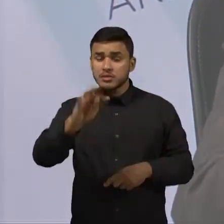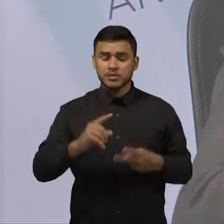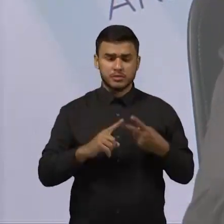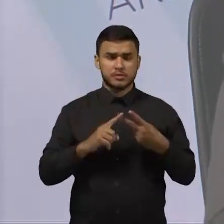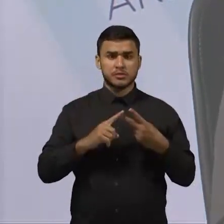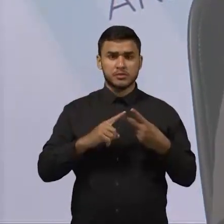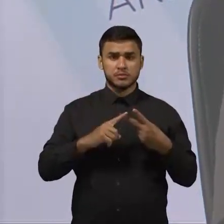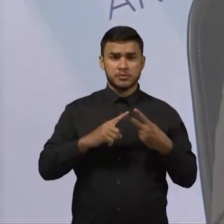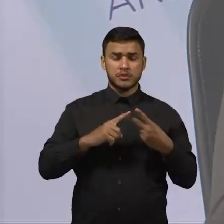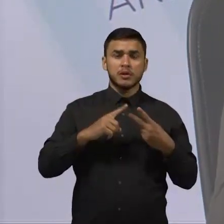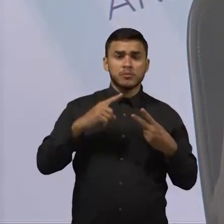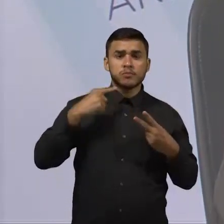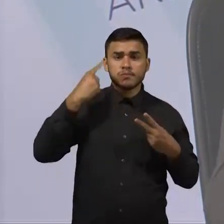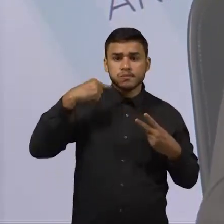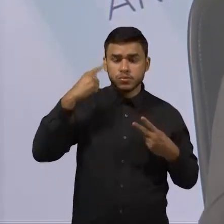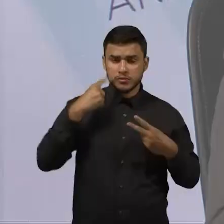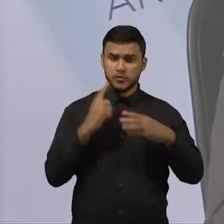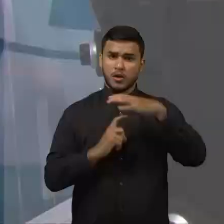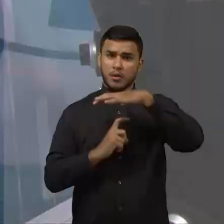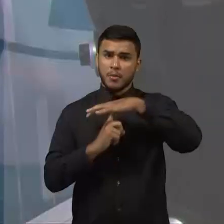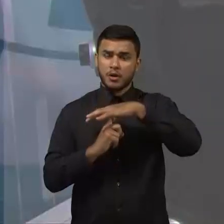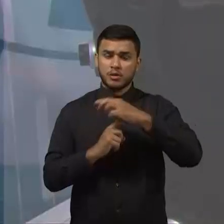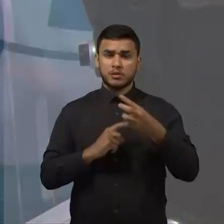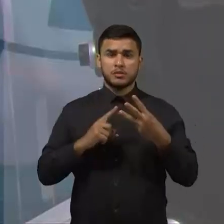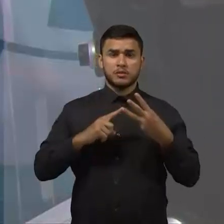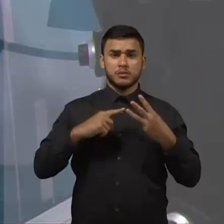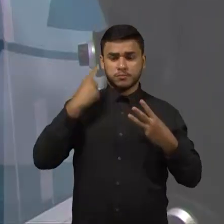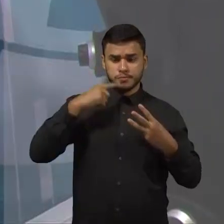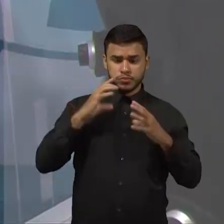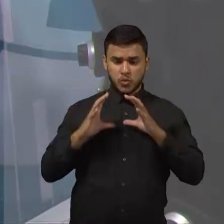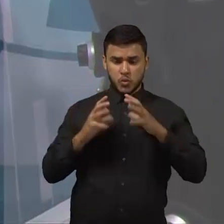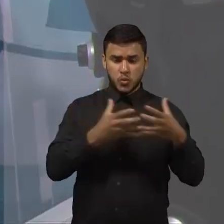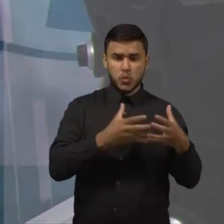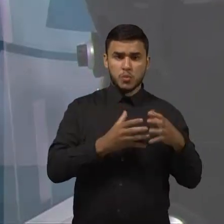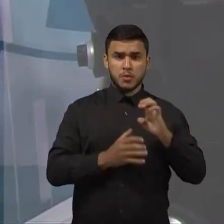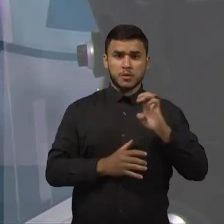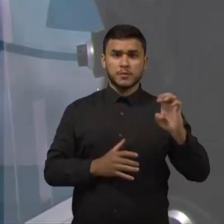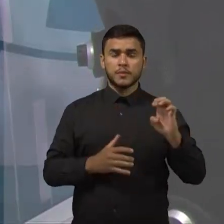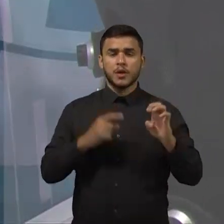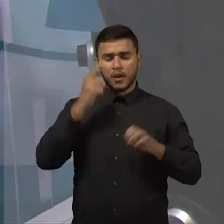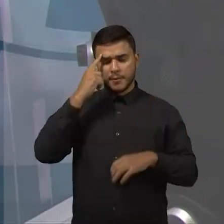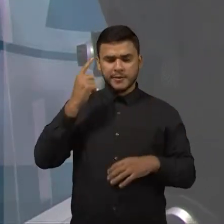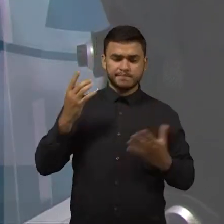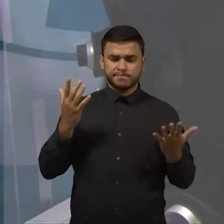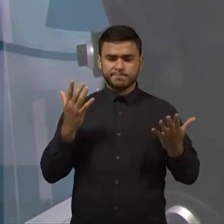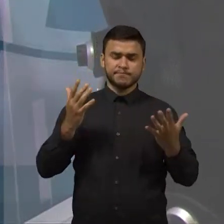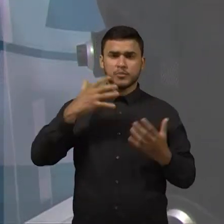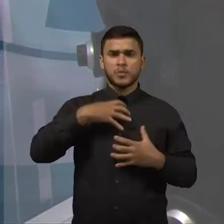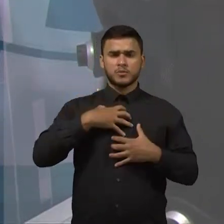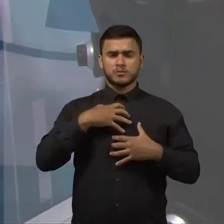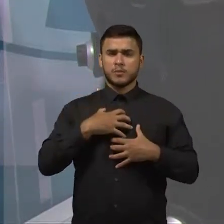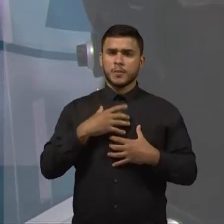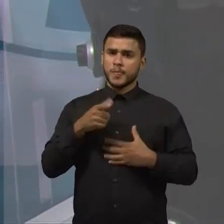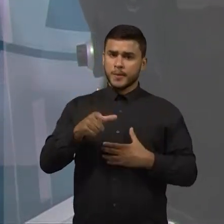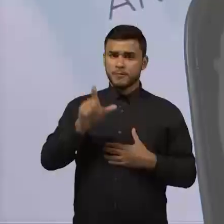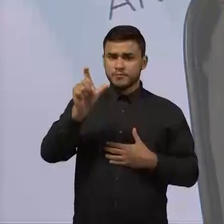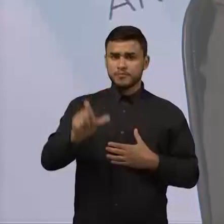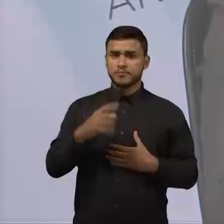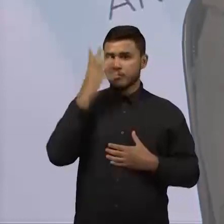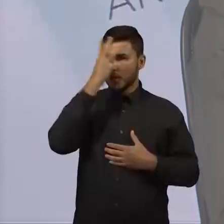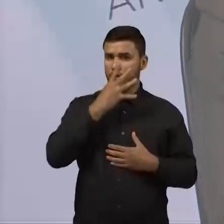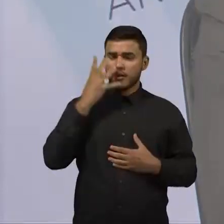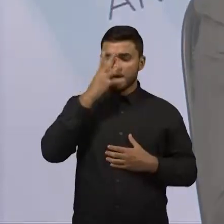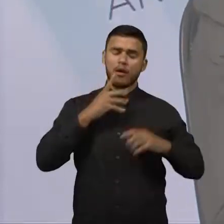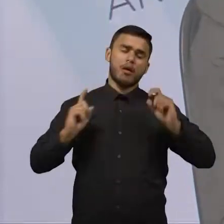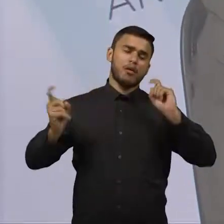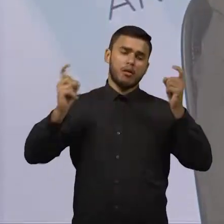ligado ao movimento das esquerdas, ele, para desassociar, lança uma inverdade à sociedade, criando esse sentimento de que passou 4 horas